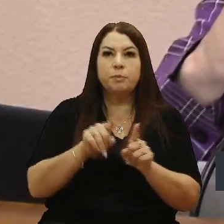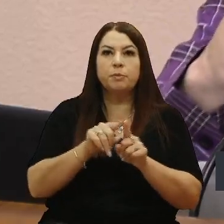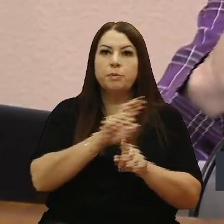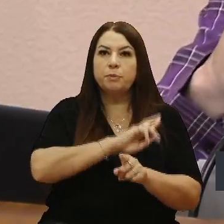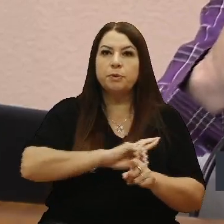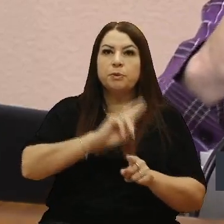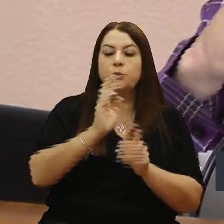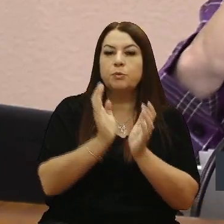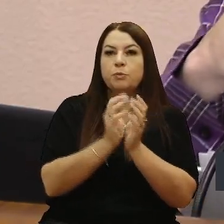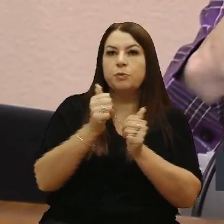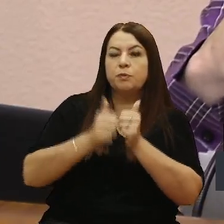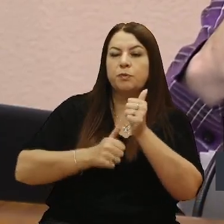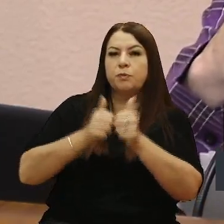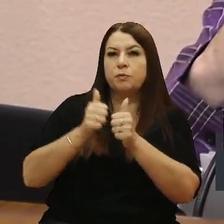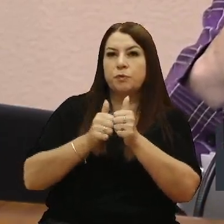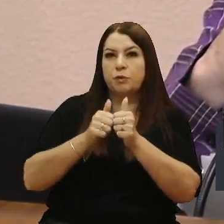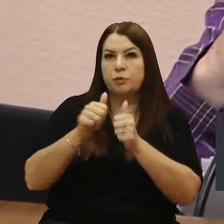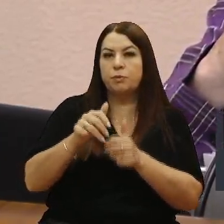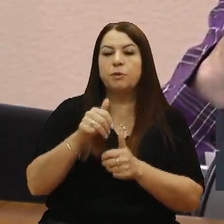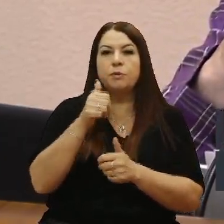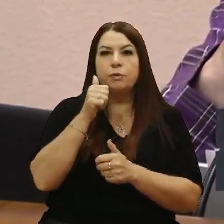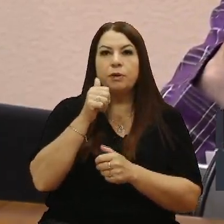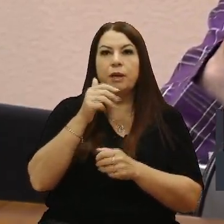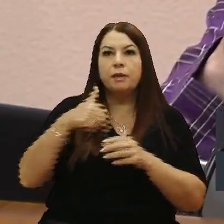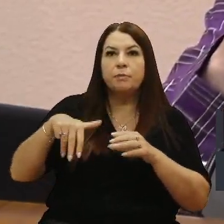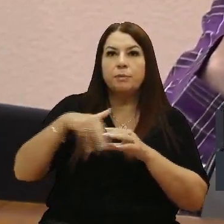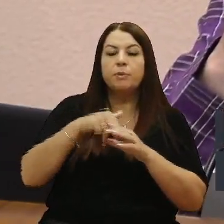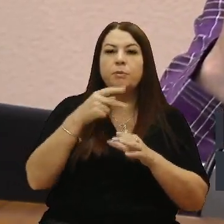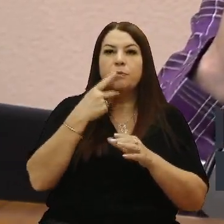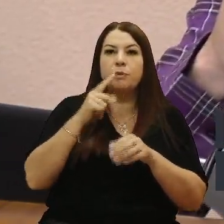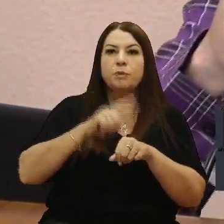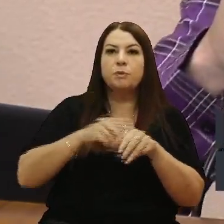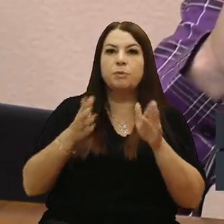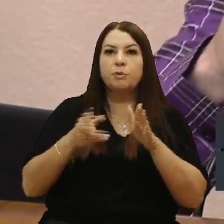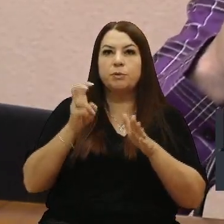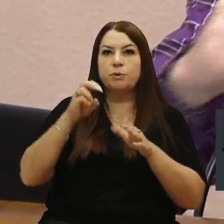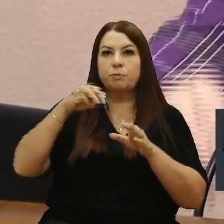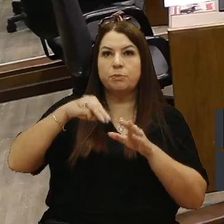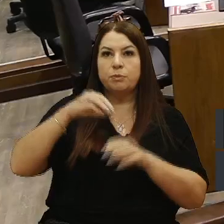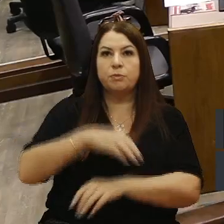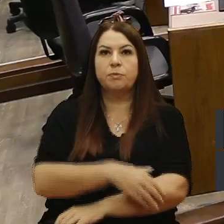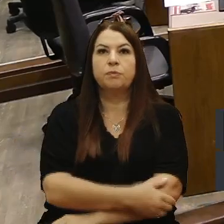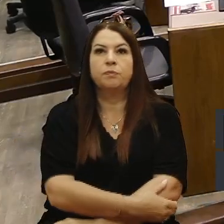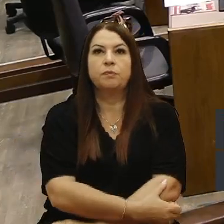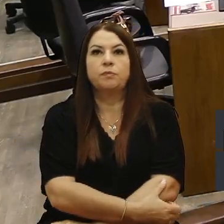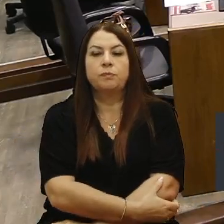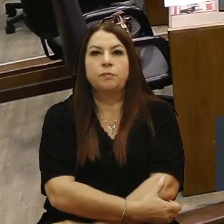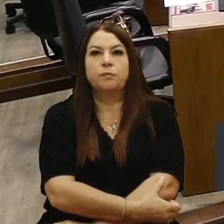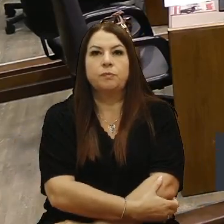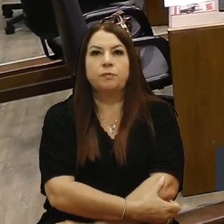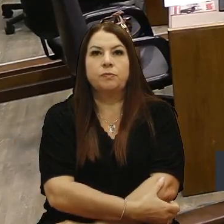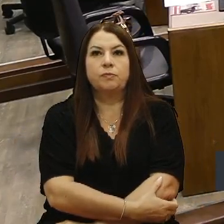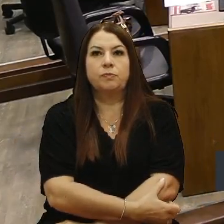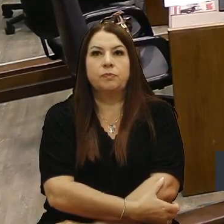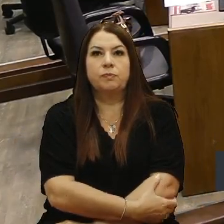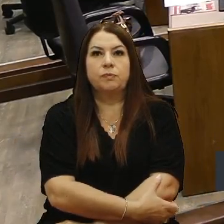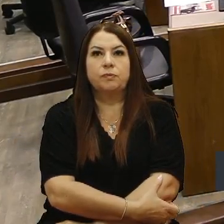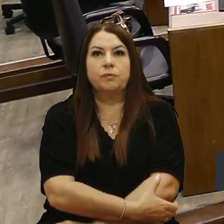representante do time de futebol feminino União Forquetense até a tribuna, para falar pelo tempo de 5 minutos.